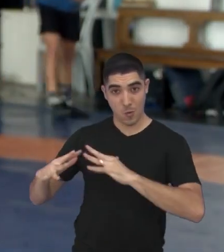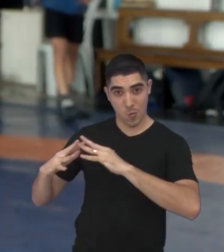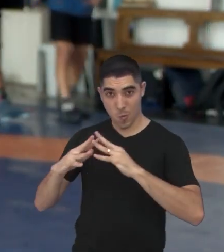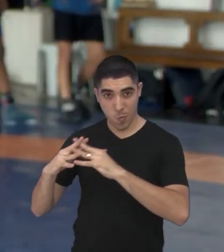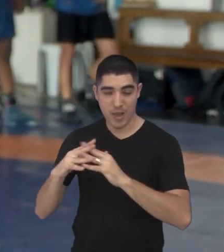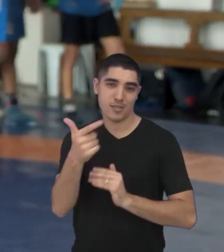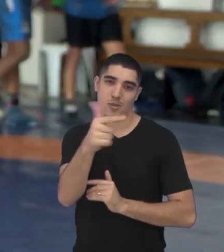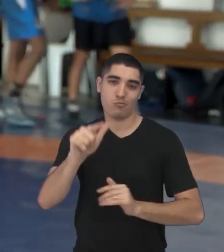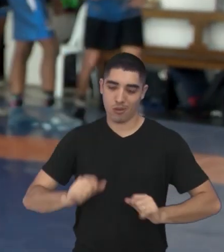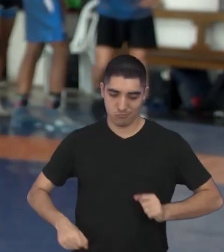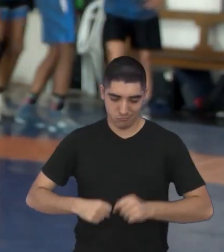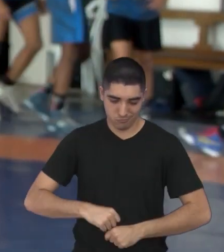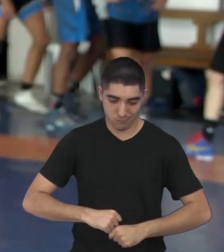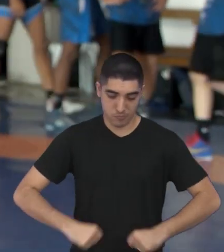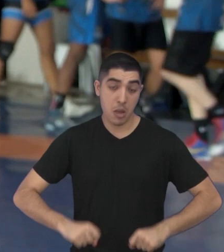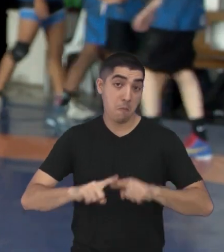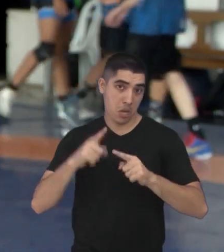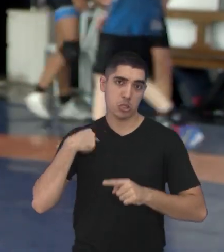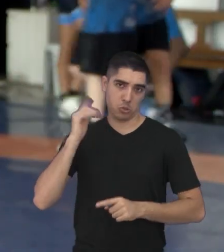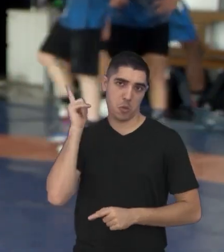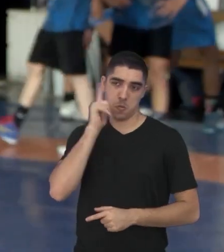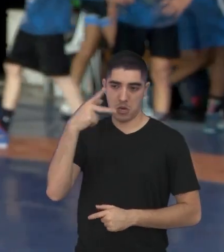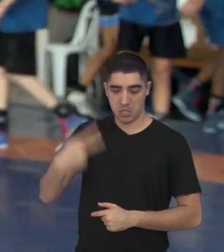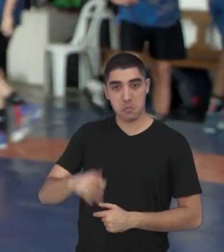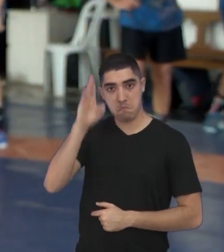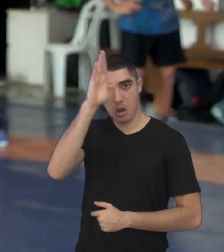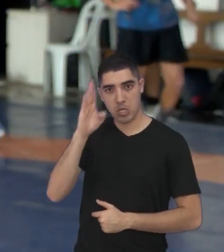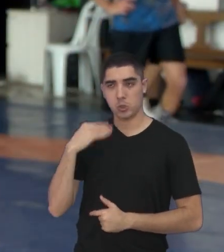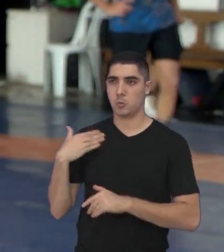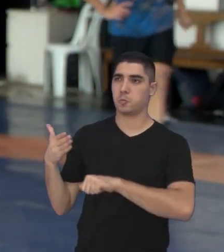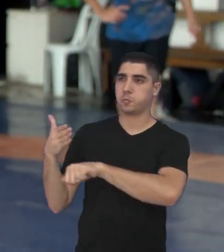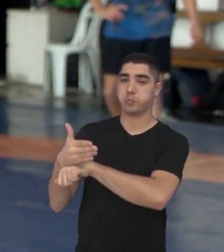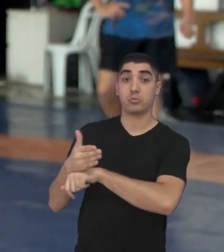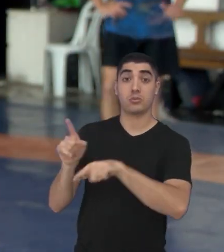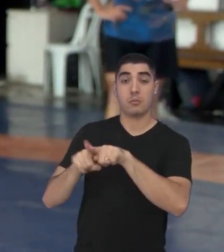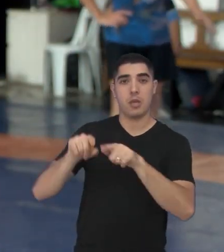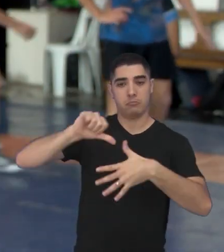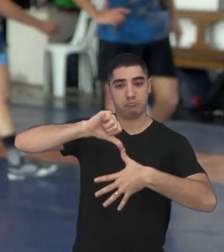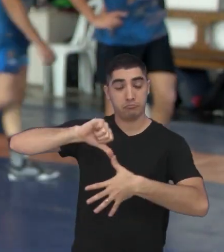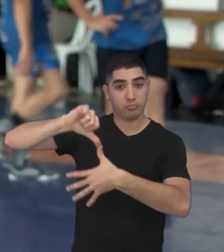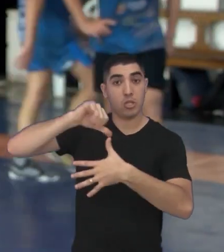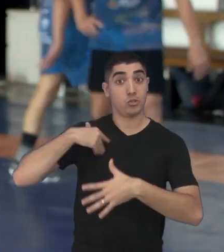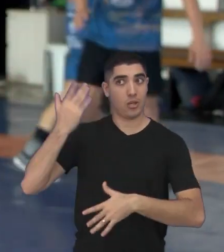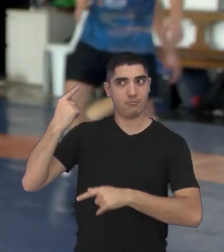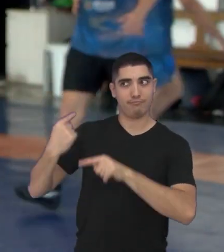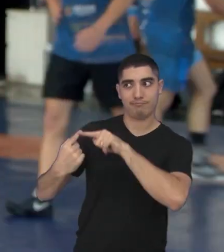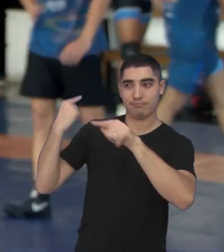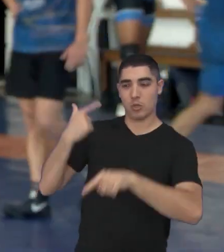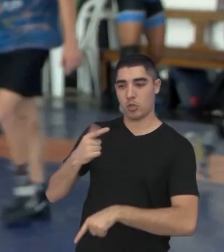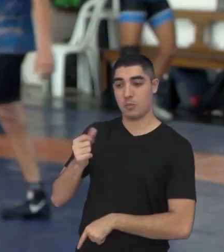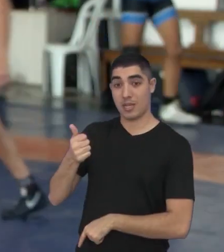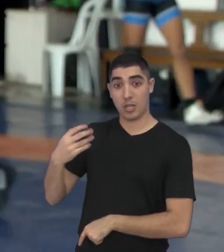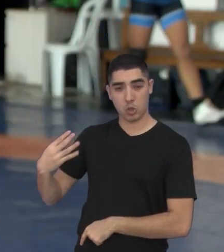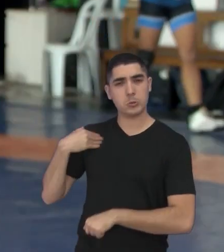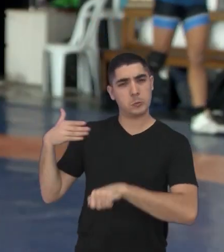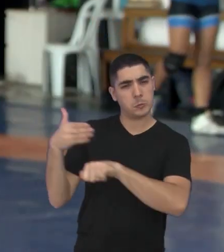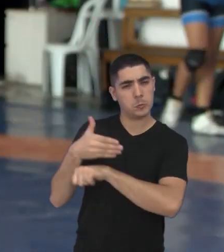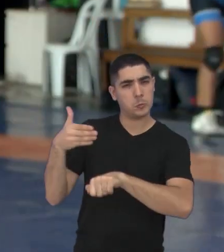né, não tem a faixa, mas eu sou campeão brasileiro de judô, sou medalhista nacional, medalhista sul-americano, componho a equipe aqui desde